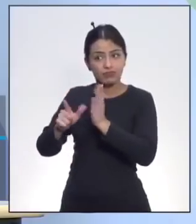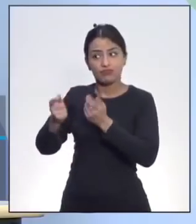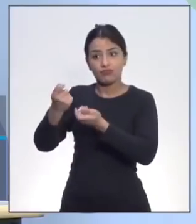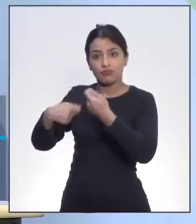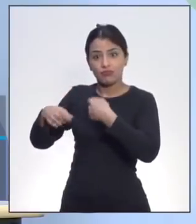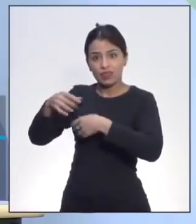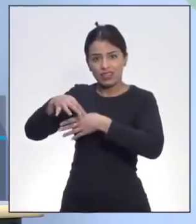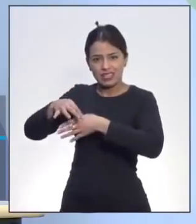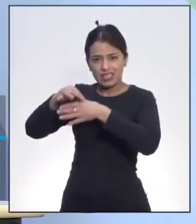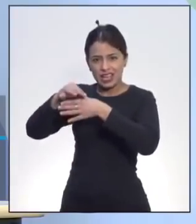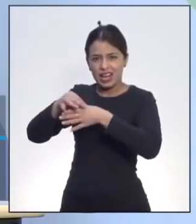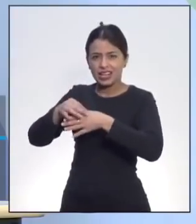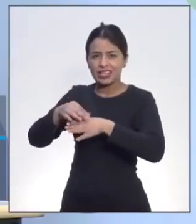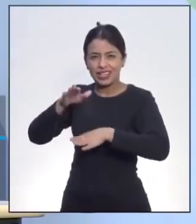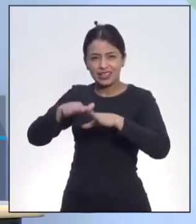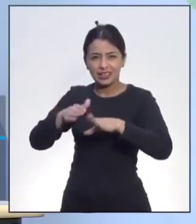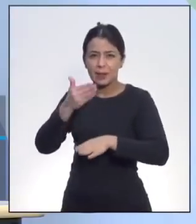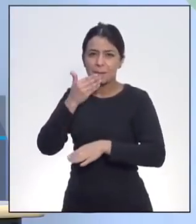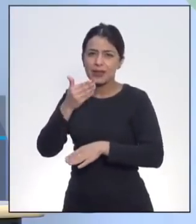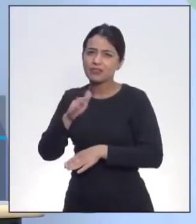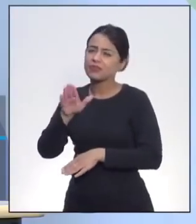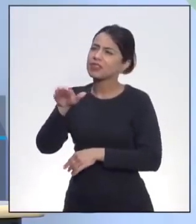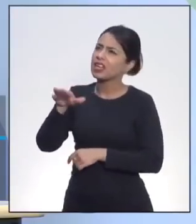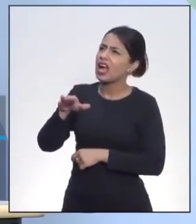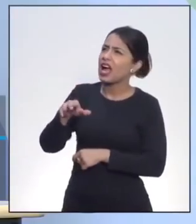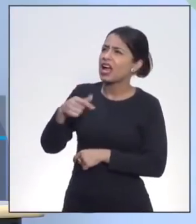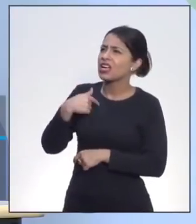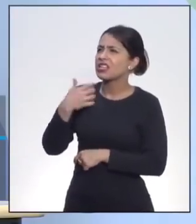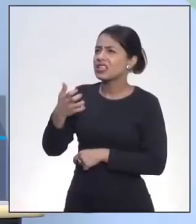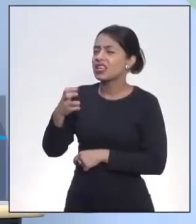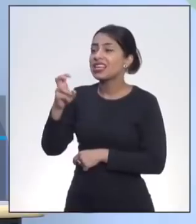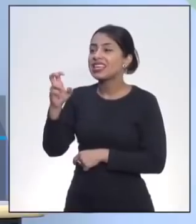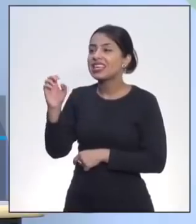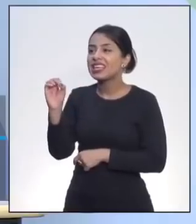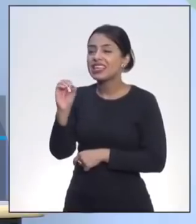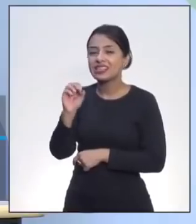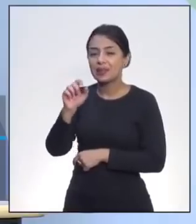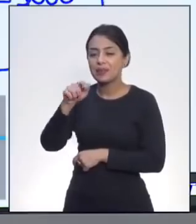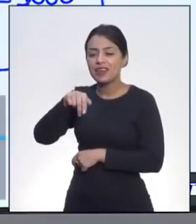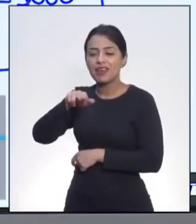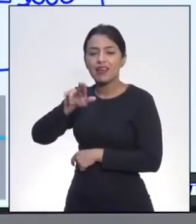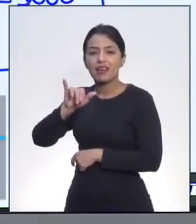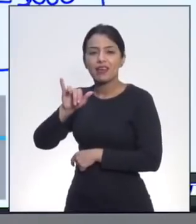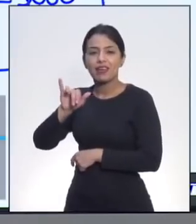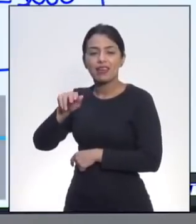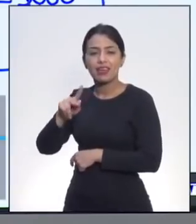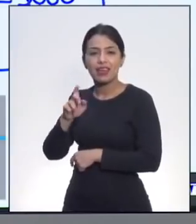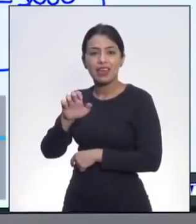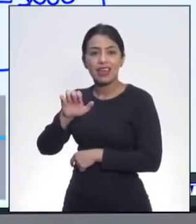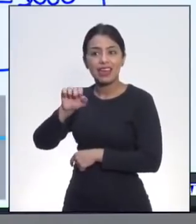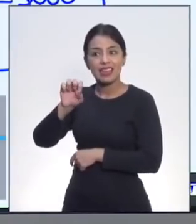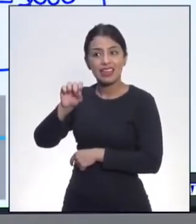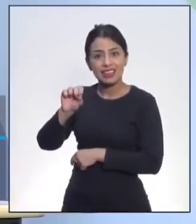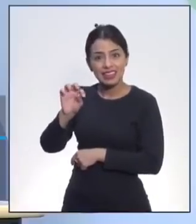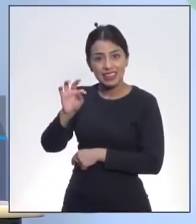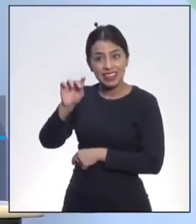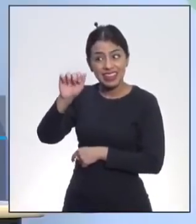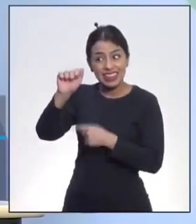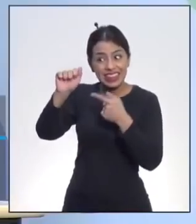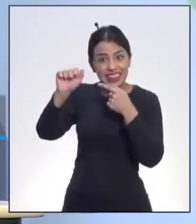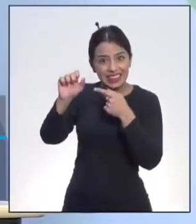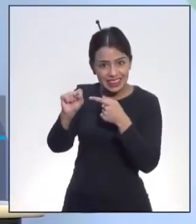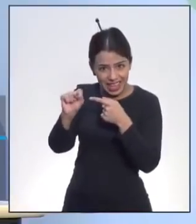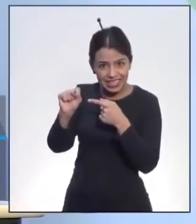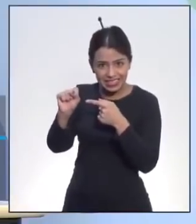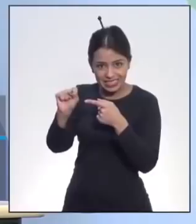de pedir, me dá 500 gramas de alguma coisa. E 500